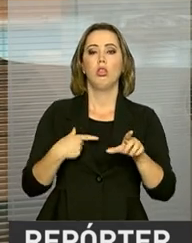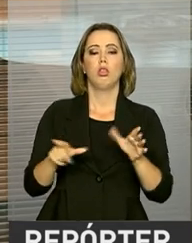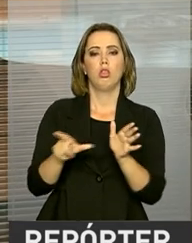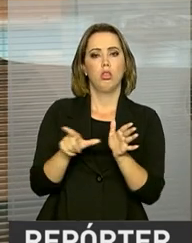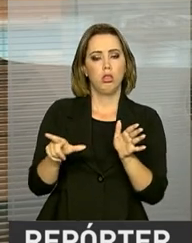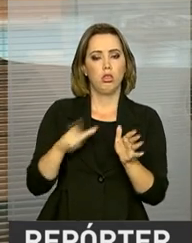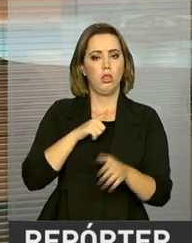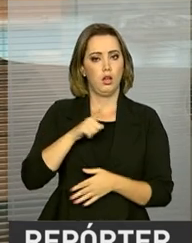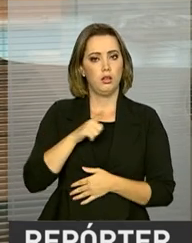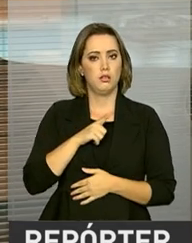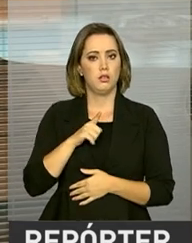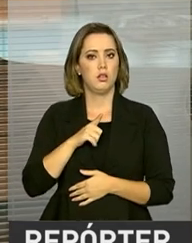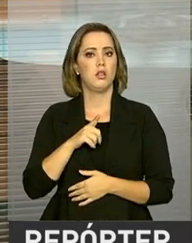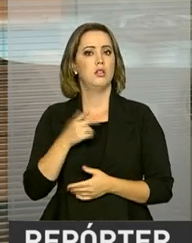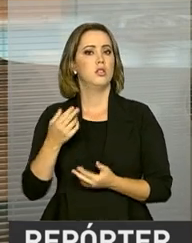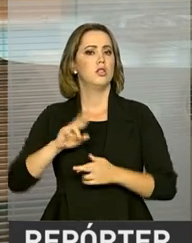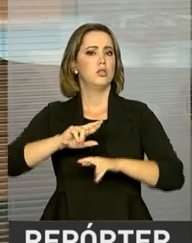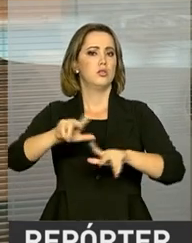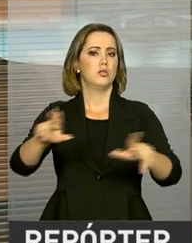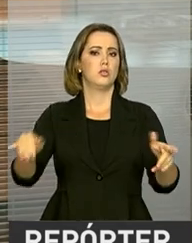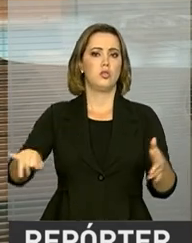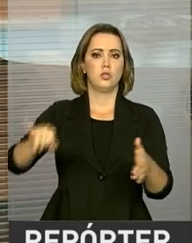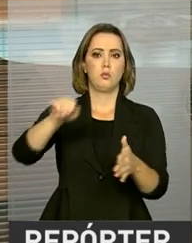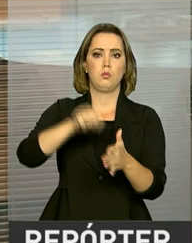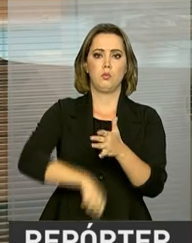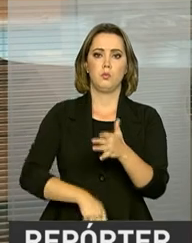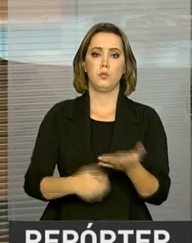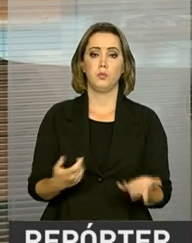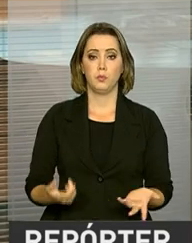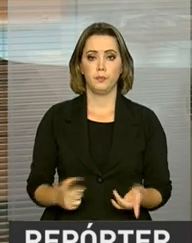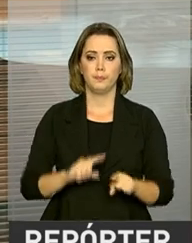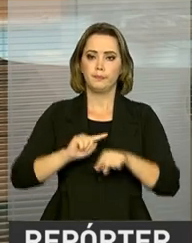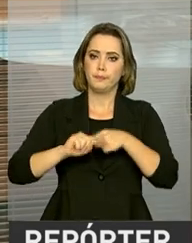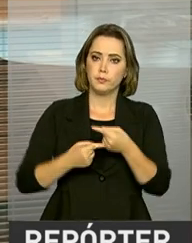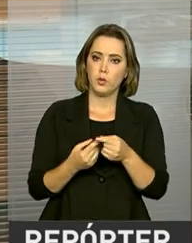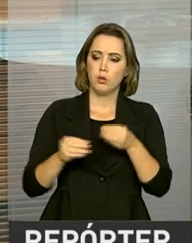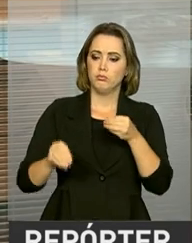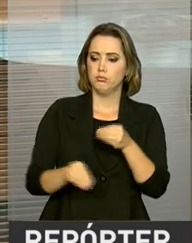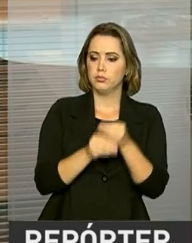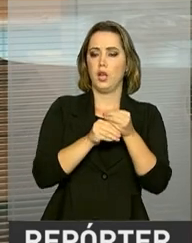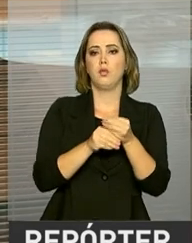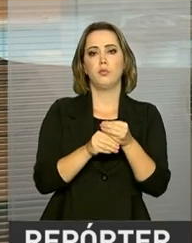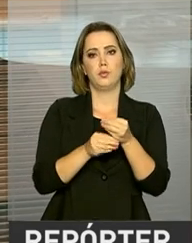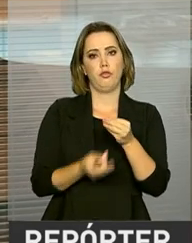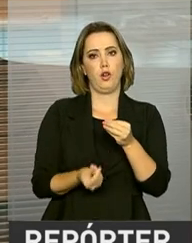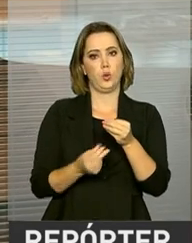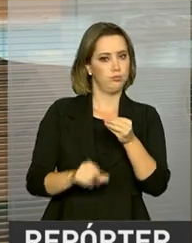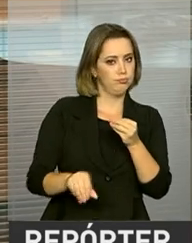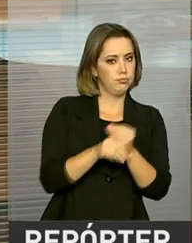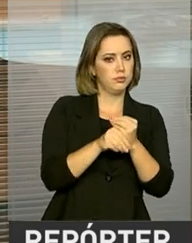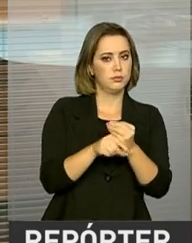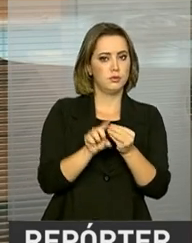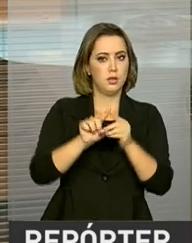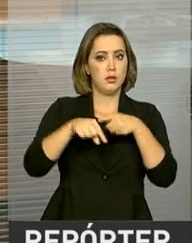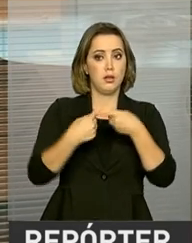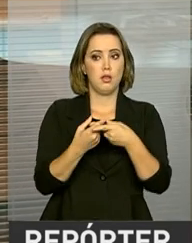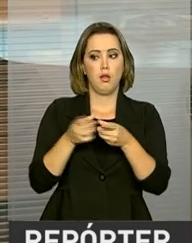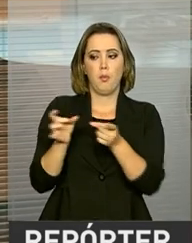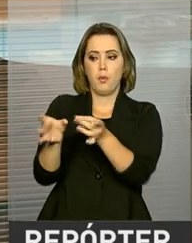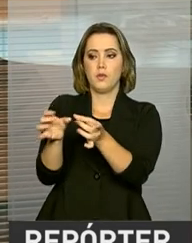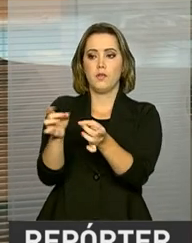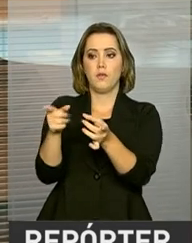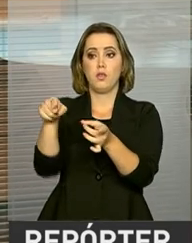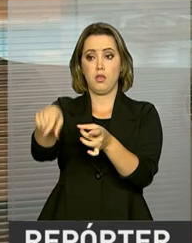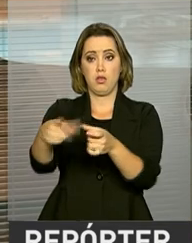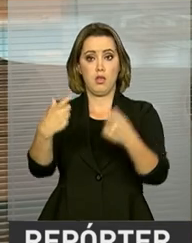cofins e icms além disso quando vou vender os seus